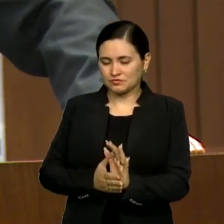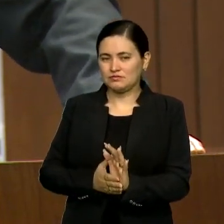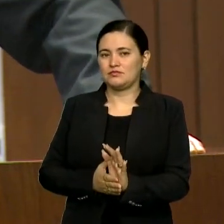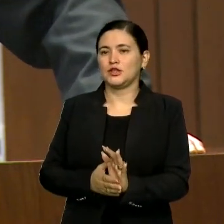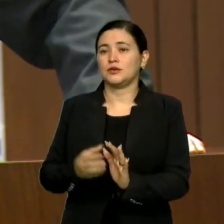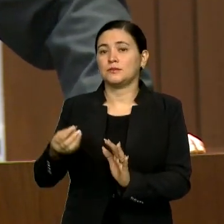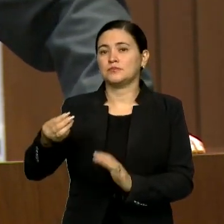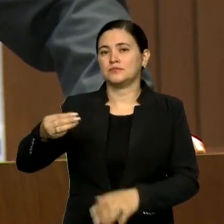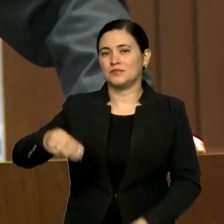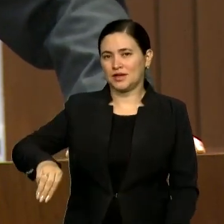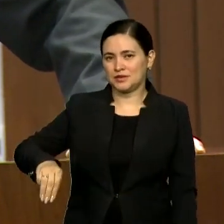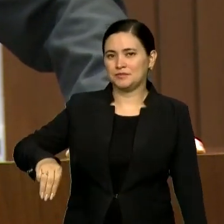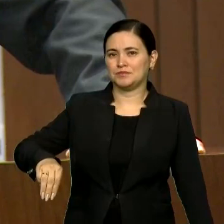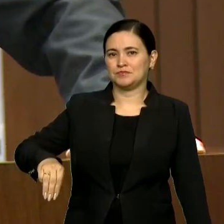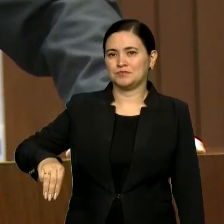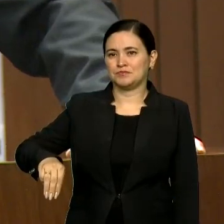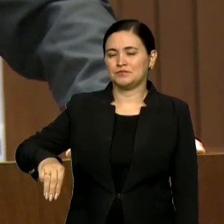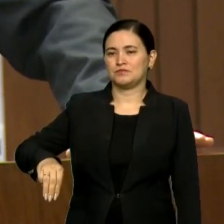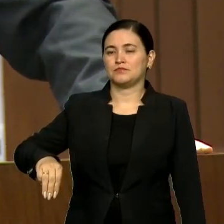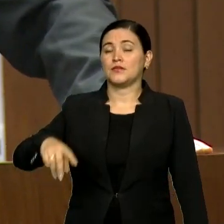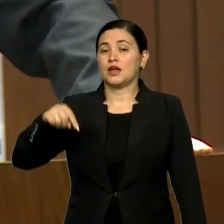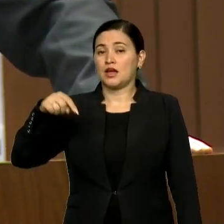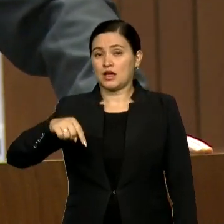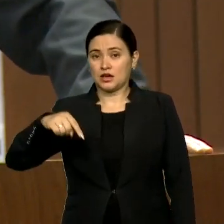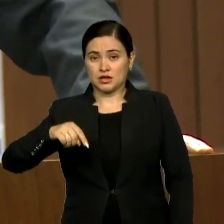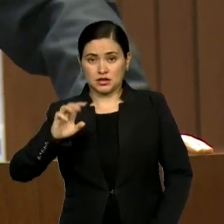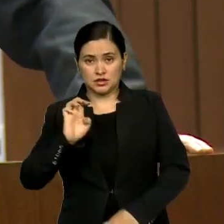Maranhão, que é um estado,